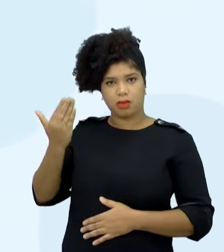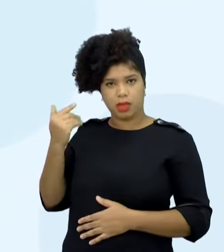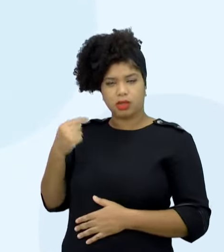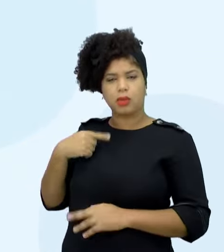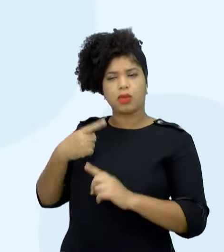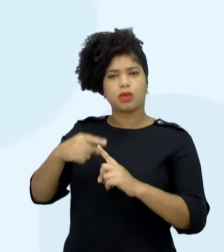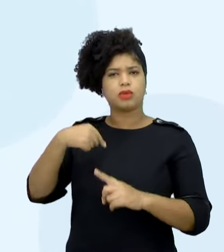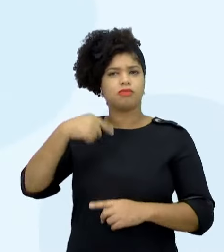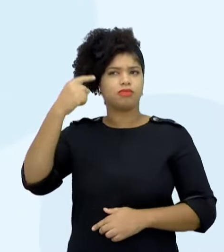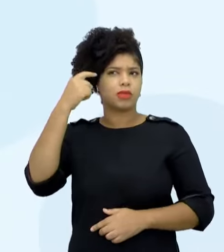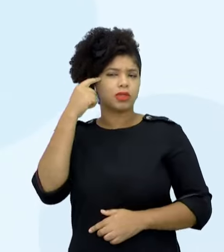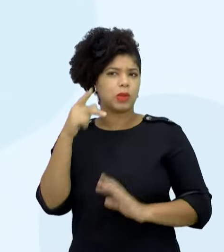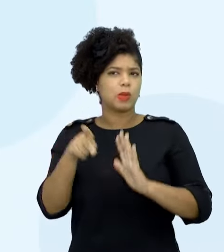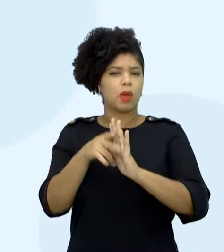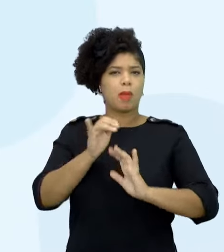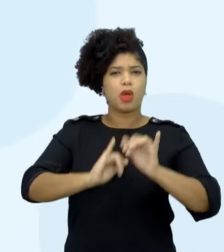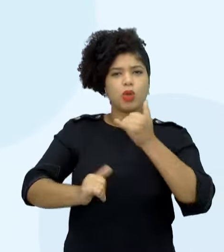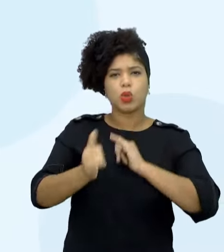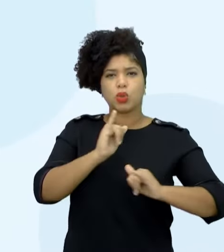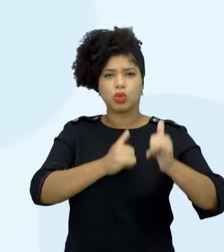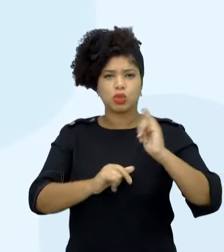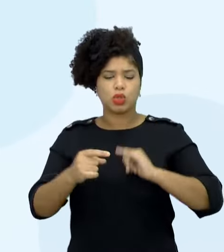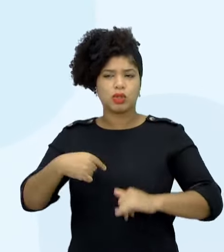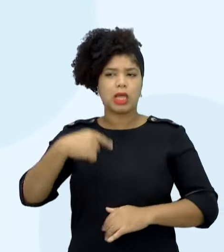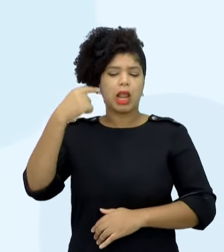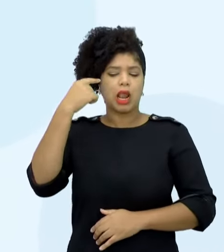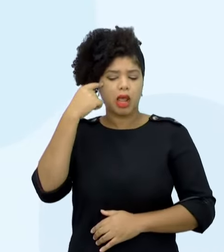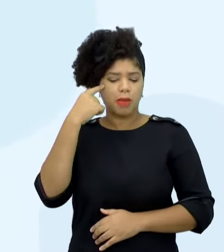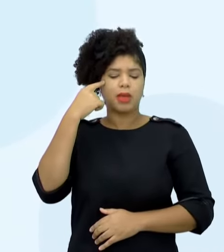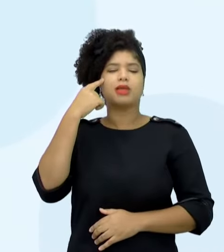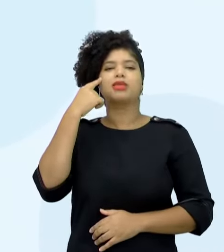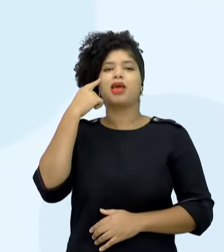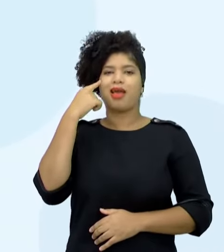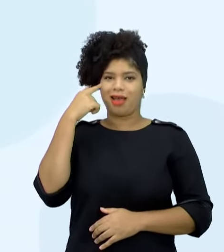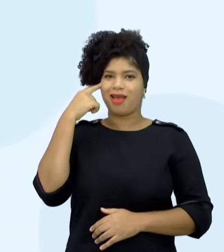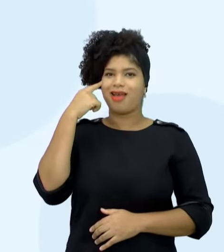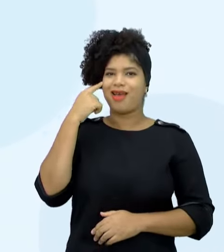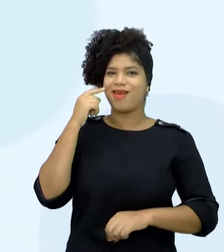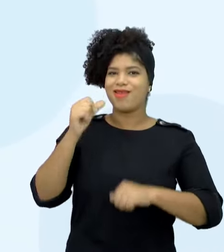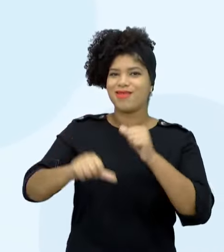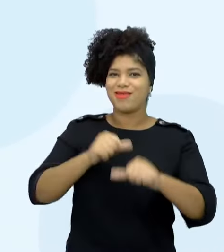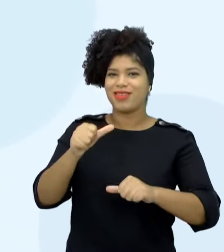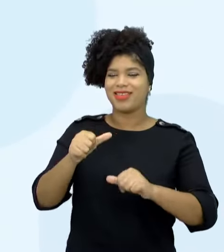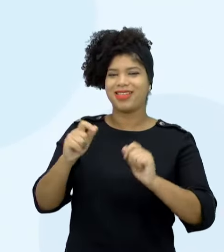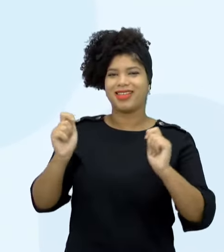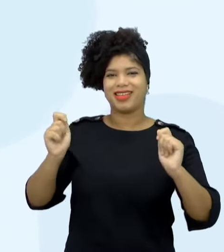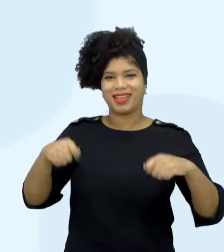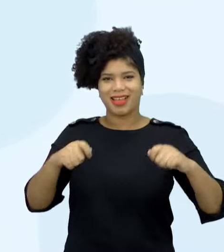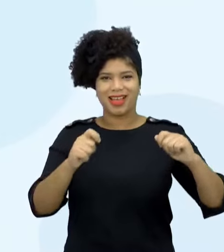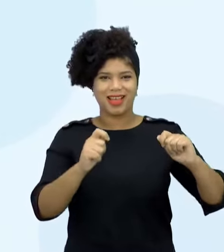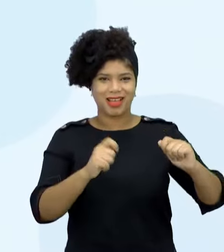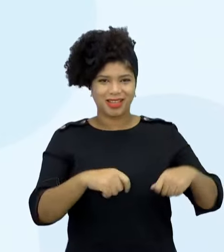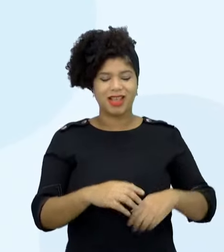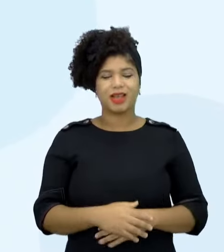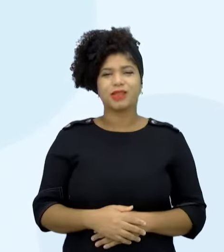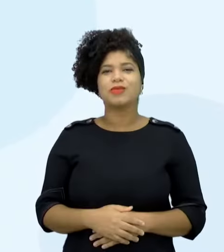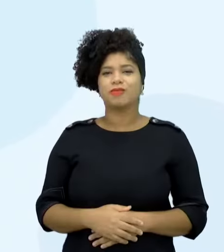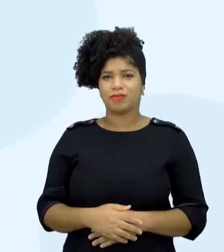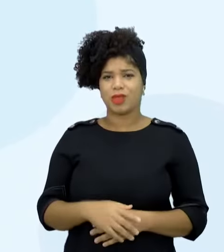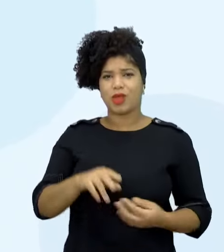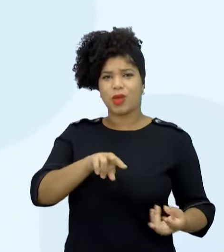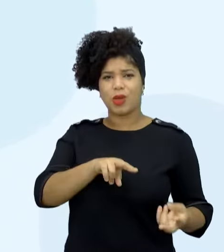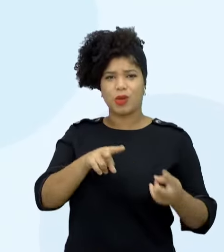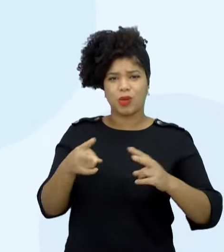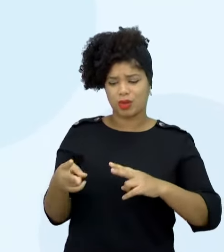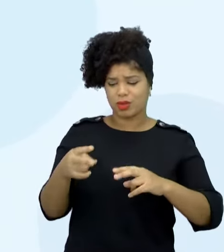em energia, devemos sempre considerar a possibilidade de transformação, né? De transformação, de conversão de um tipo